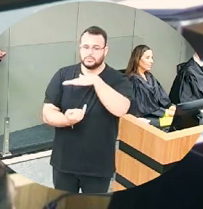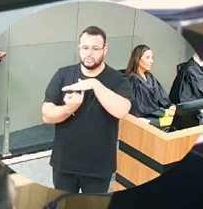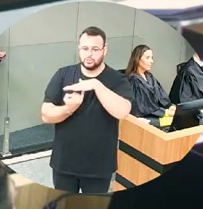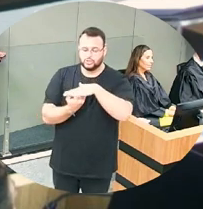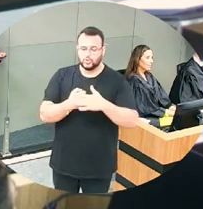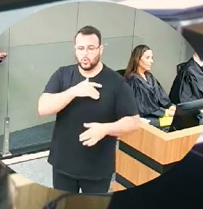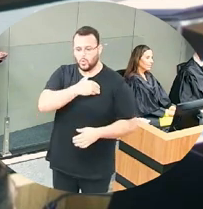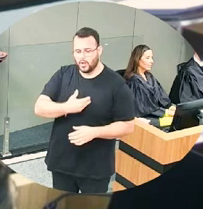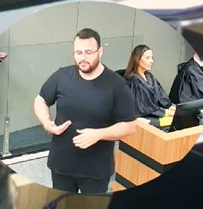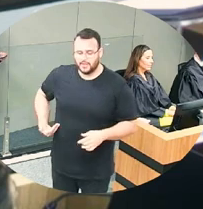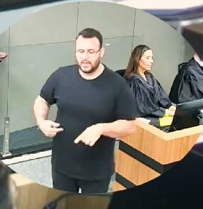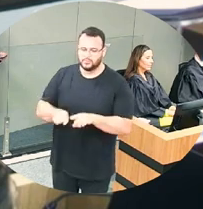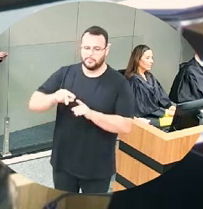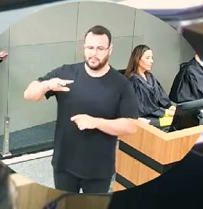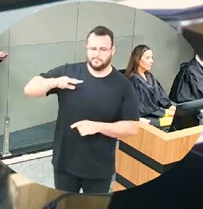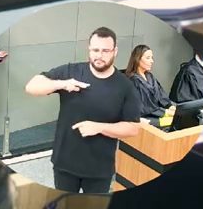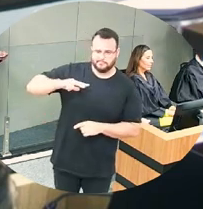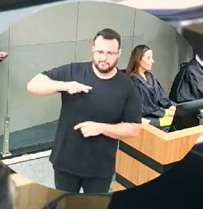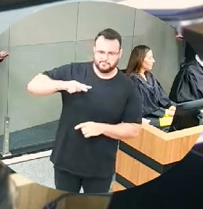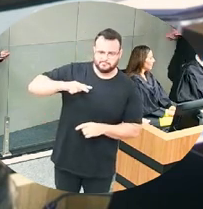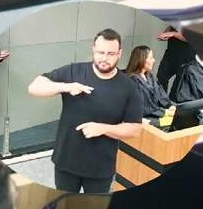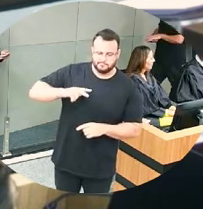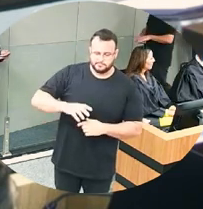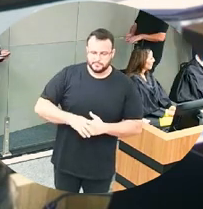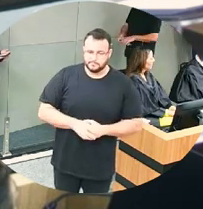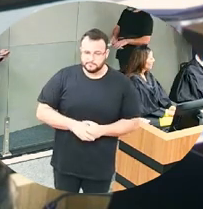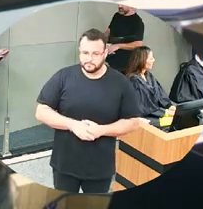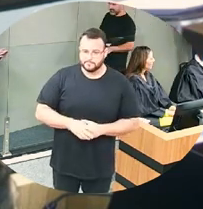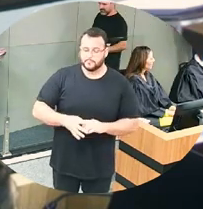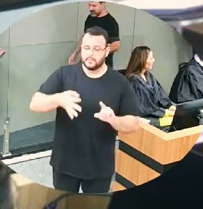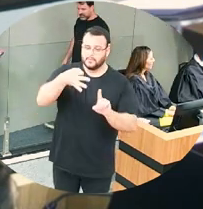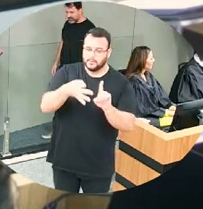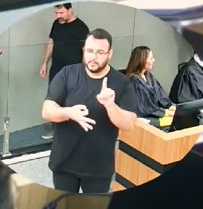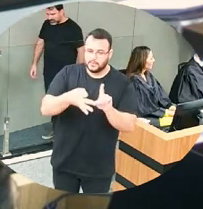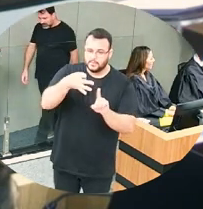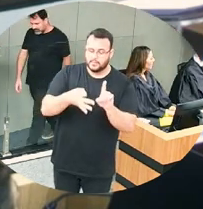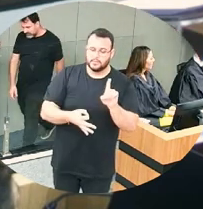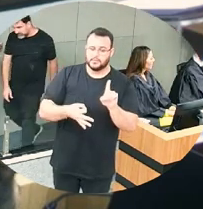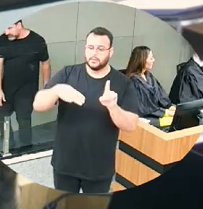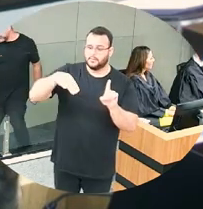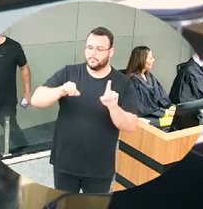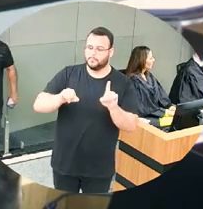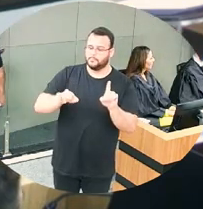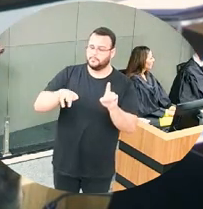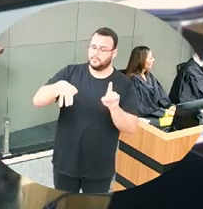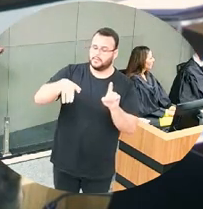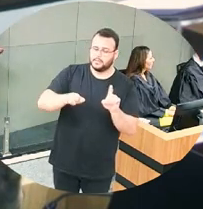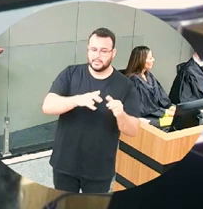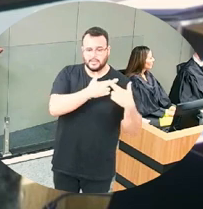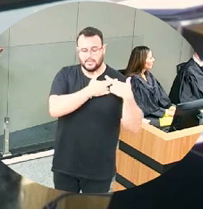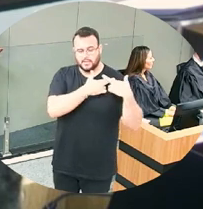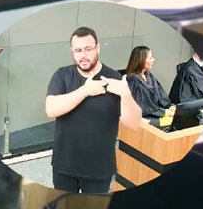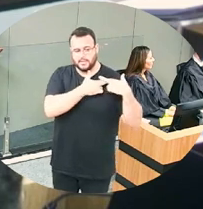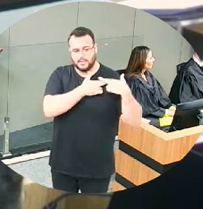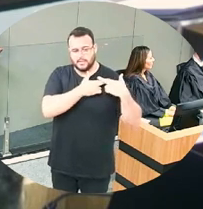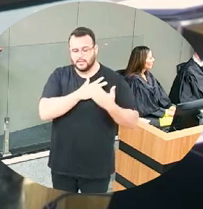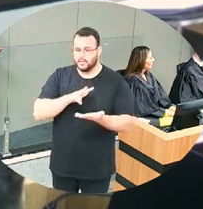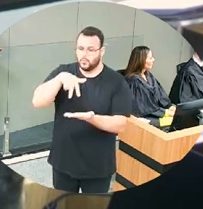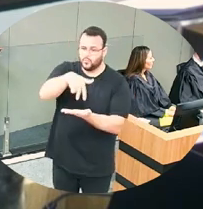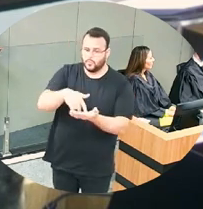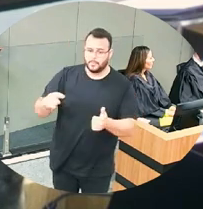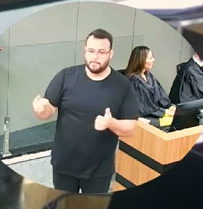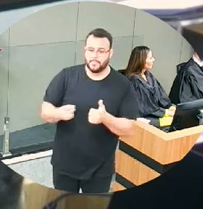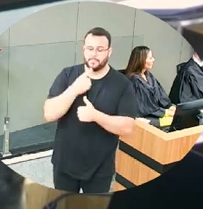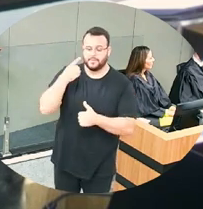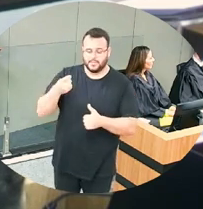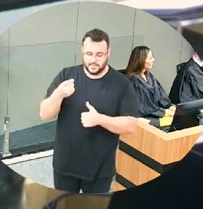públicas e privadas a desembargadora Mirna Uliana bertolde com a especial missão de ocupar pela